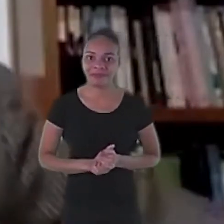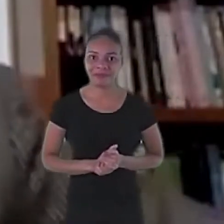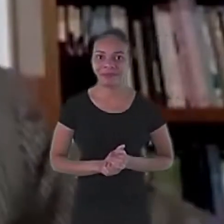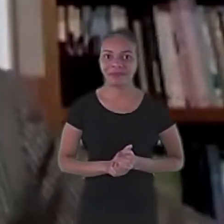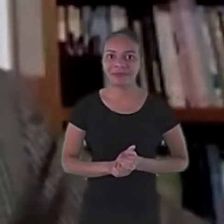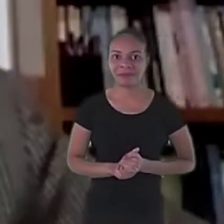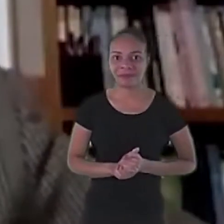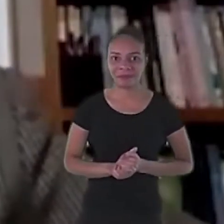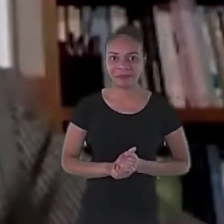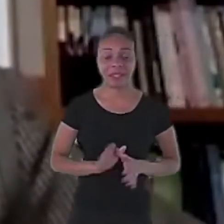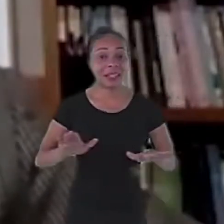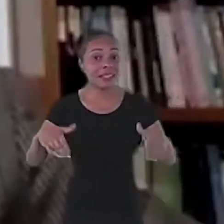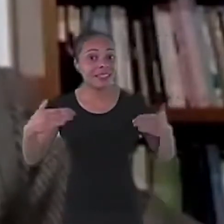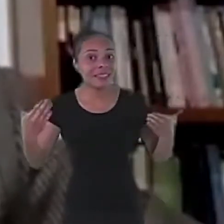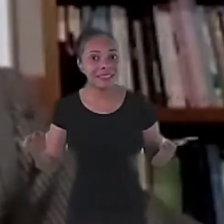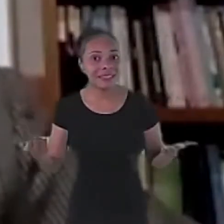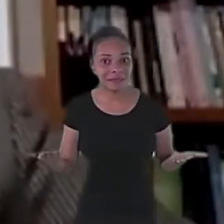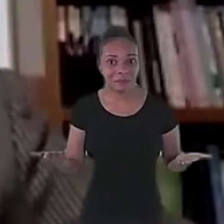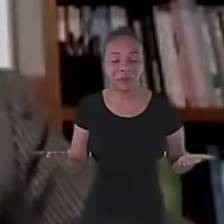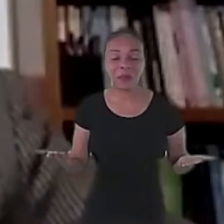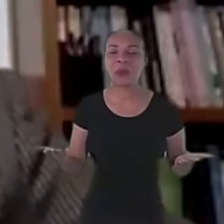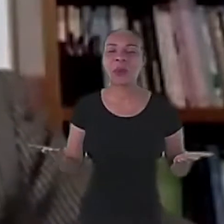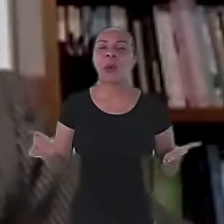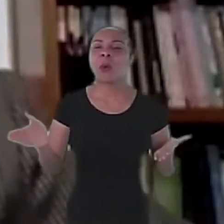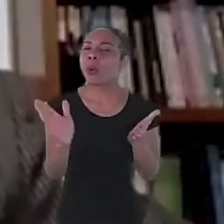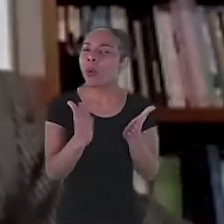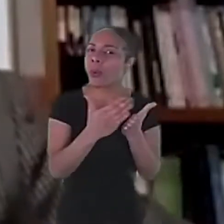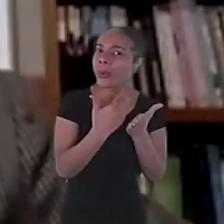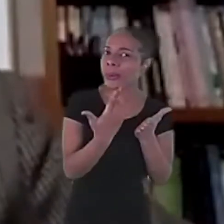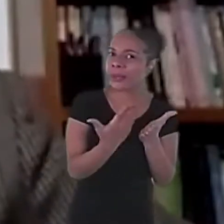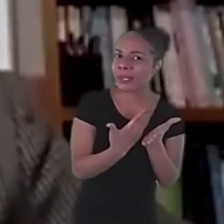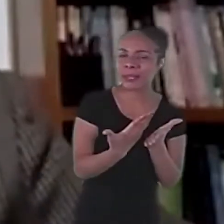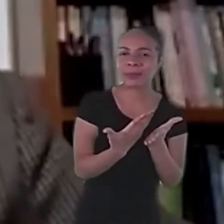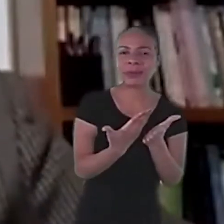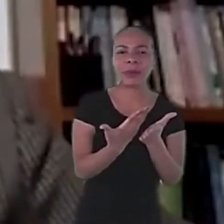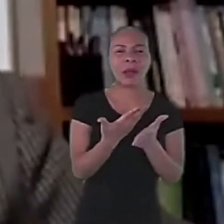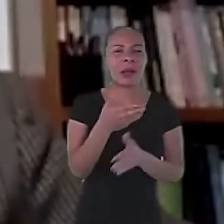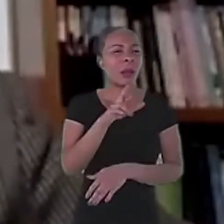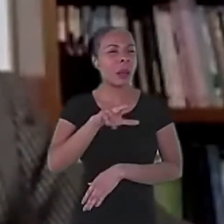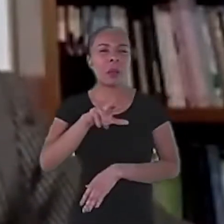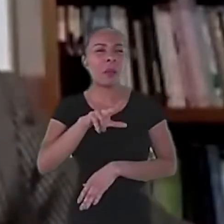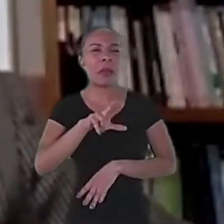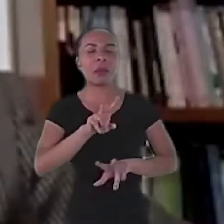O livro não é uma apologia da China.